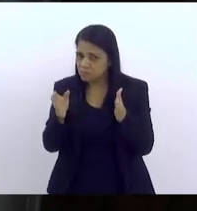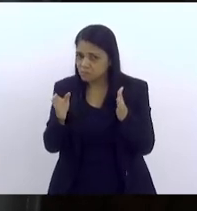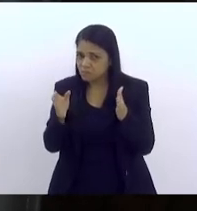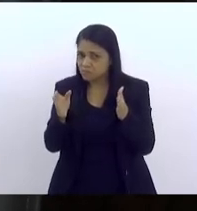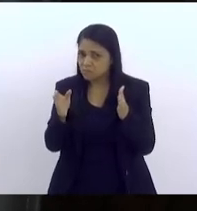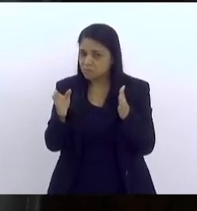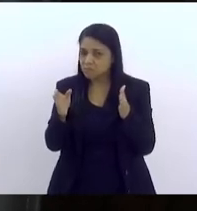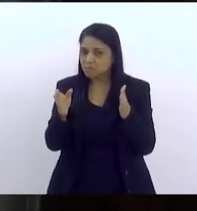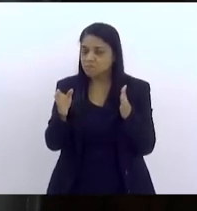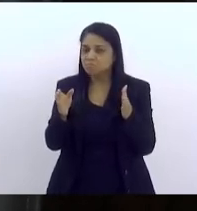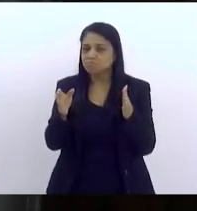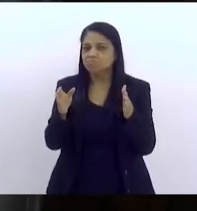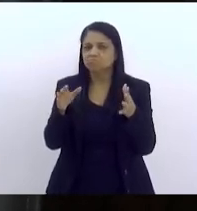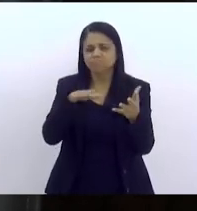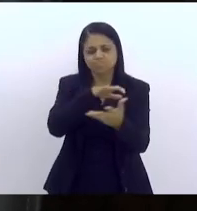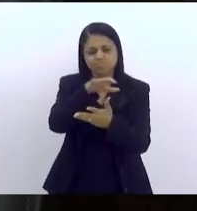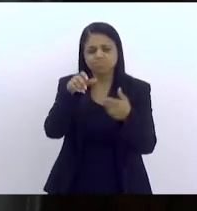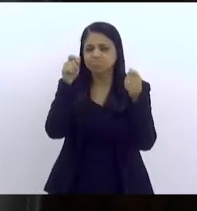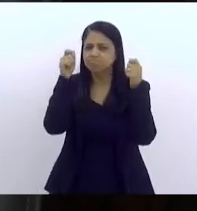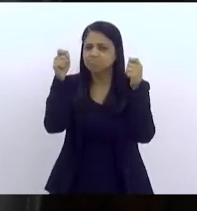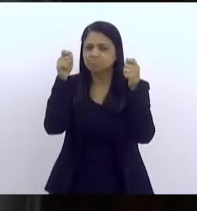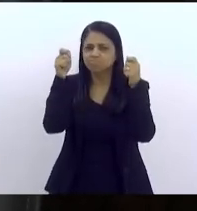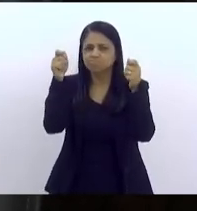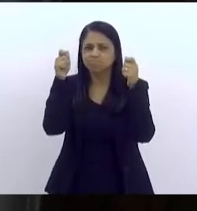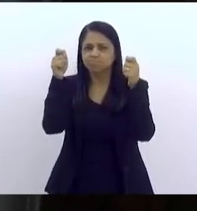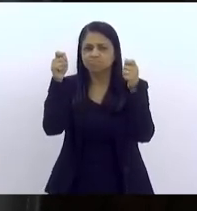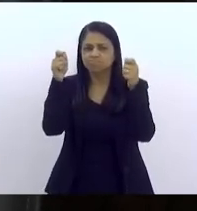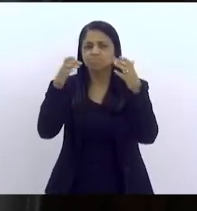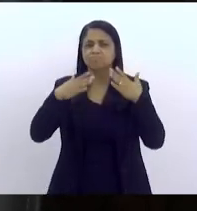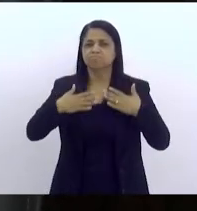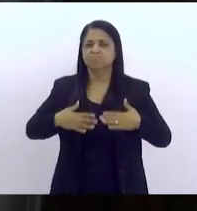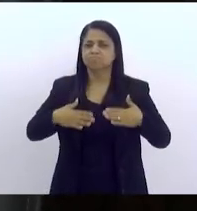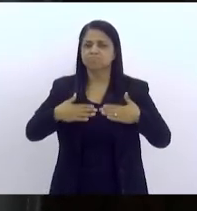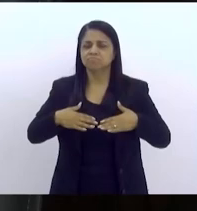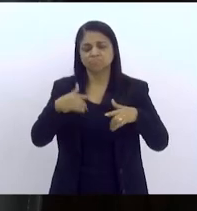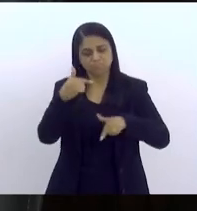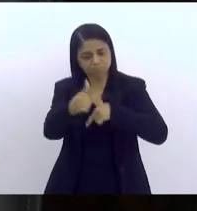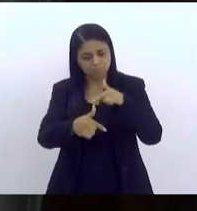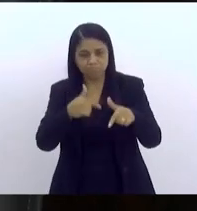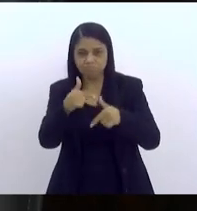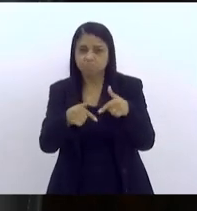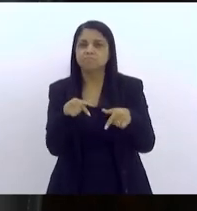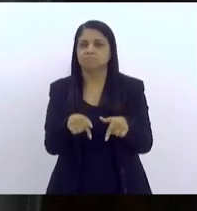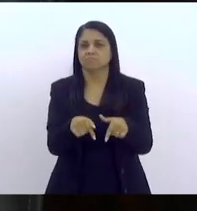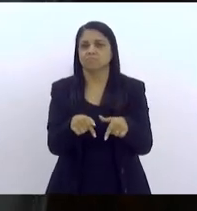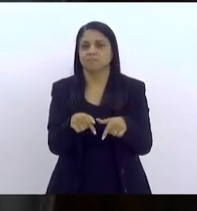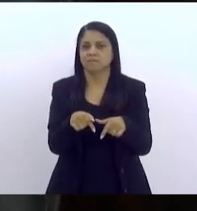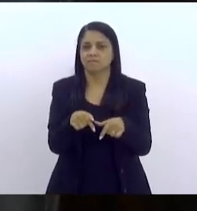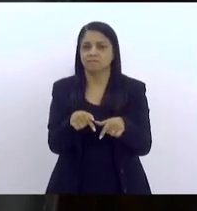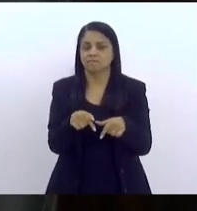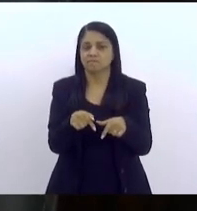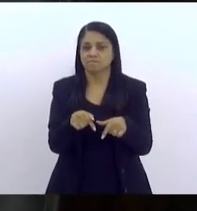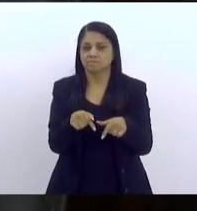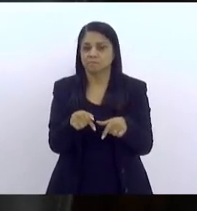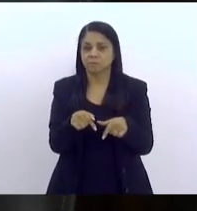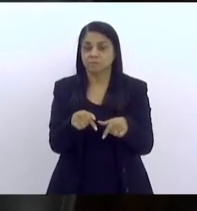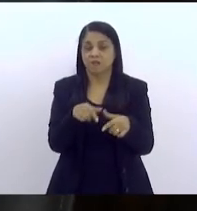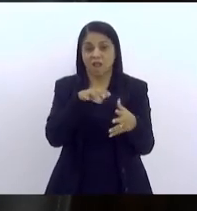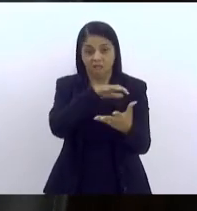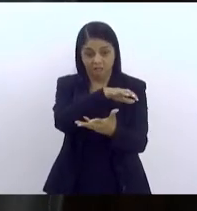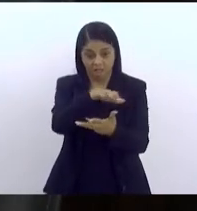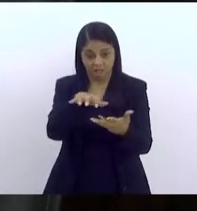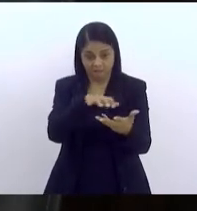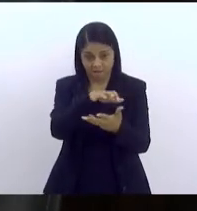e pacífica Total ou parcial de prestação de serviços Ou seja a greve